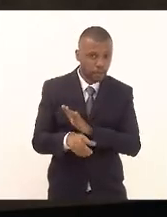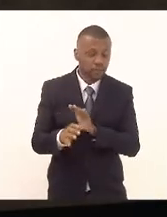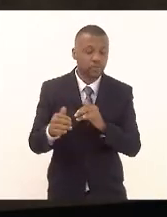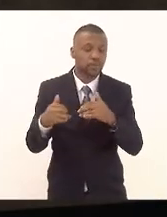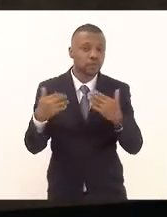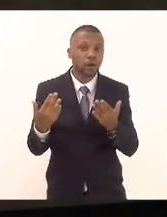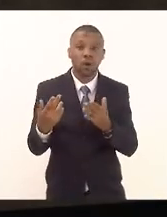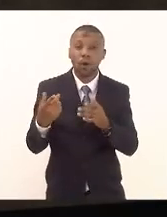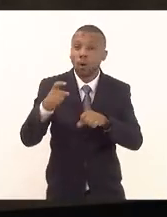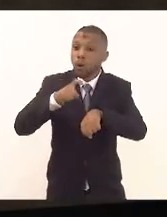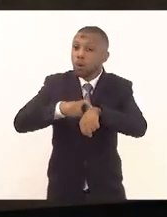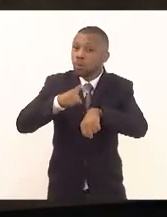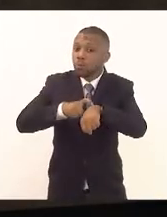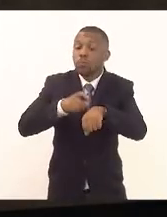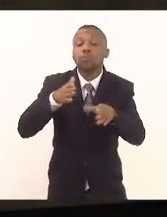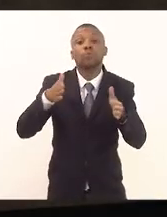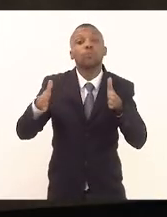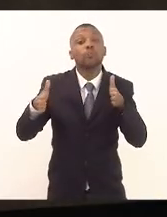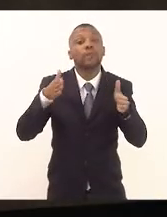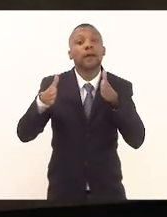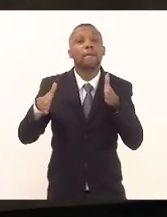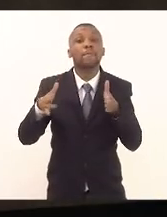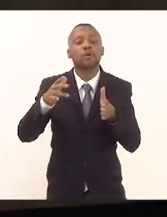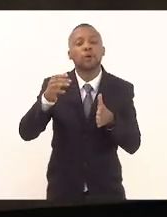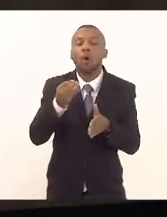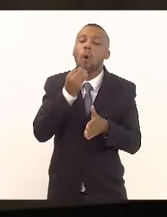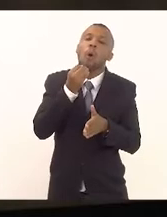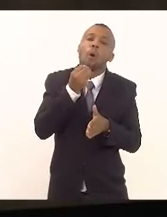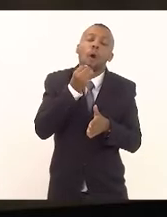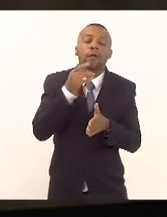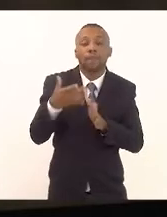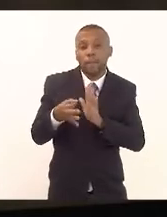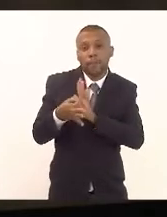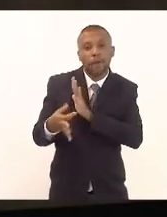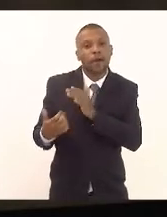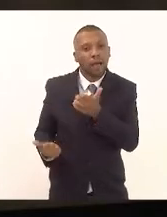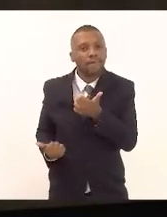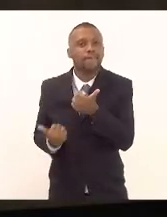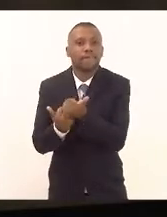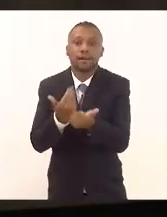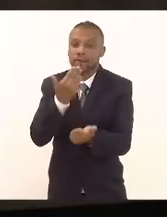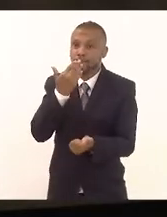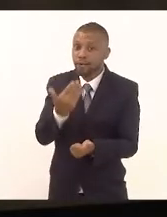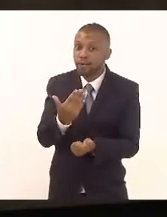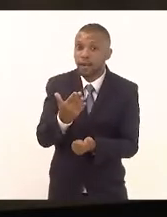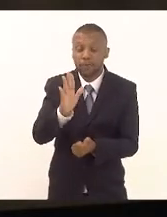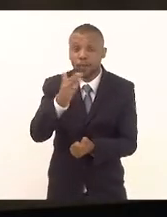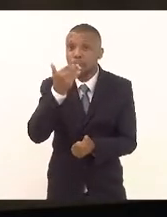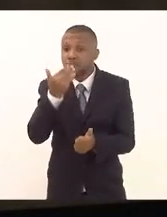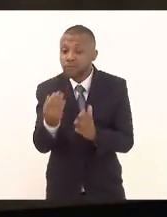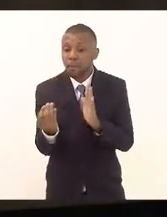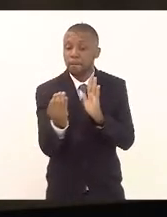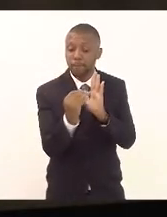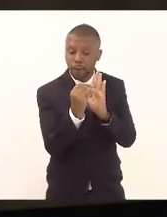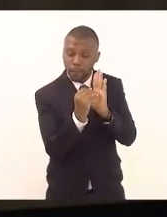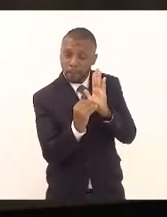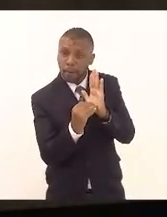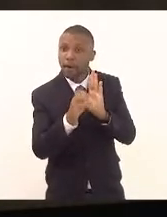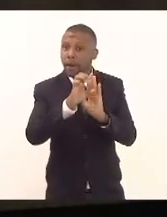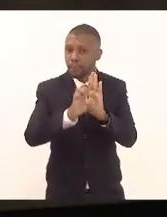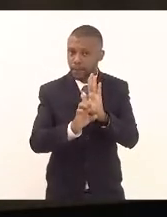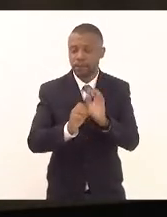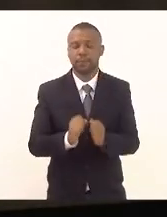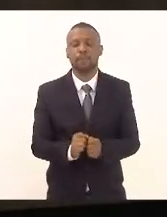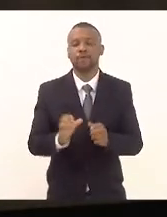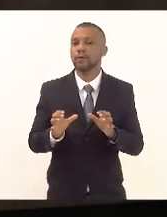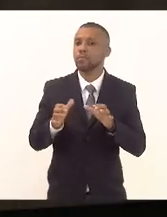no prazo oportuno, no tempo oportuno, e o meu parecer aqui é favorável com emendas. Pela Comissão de